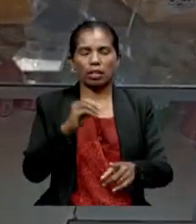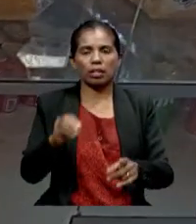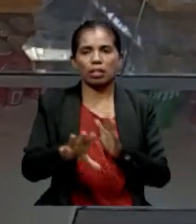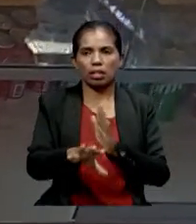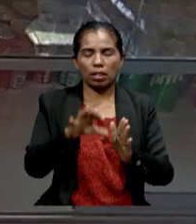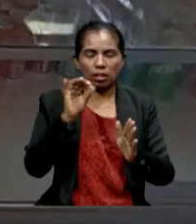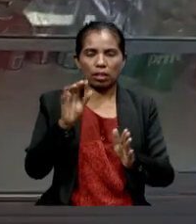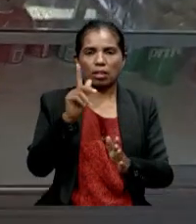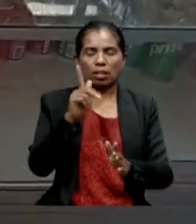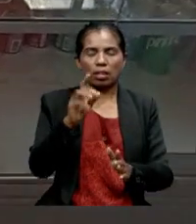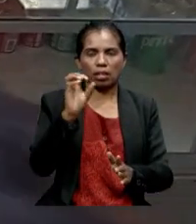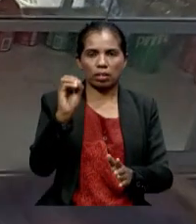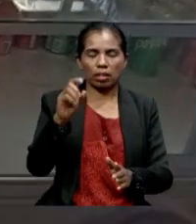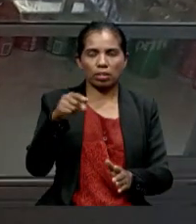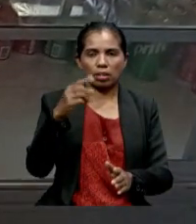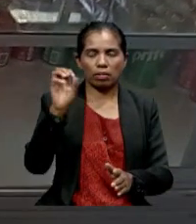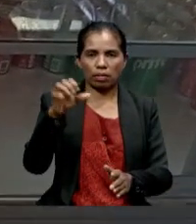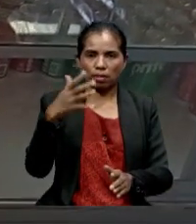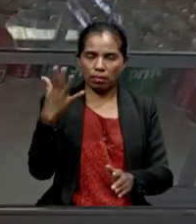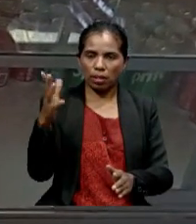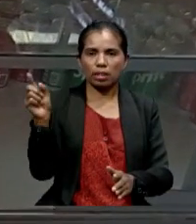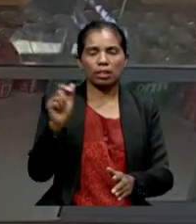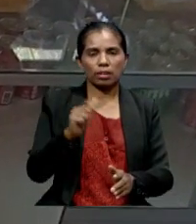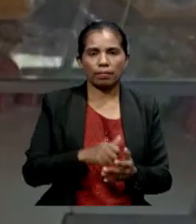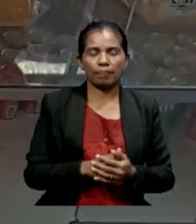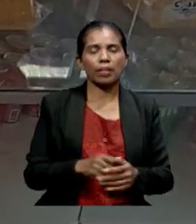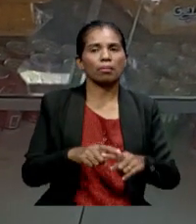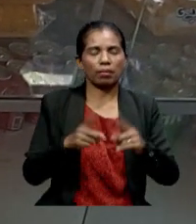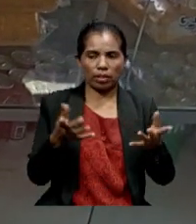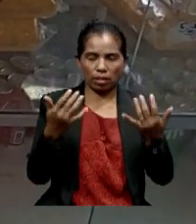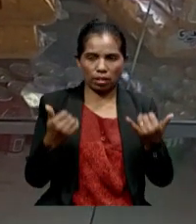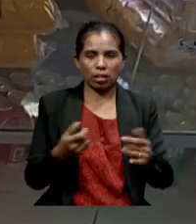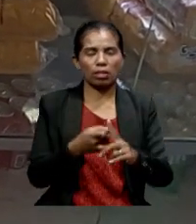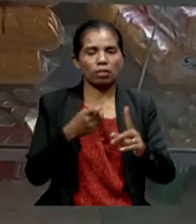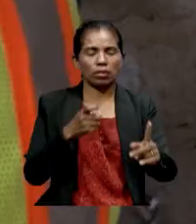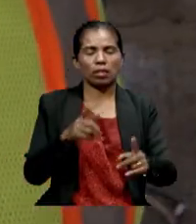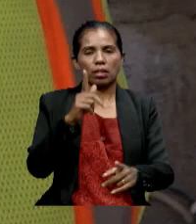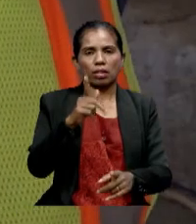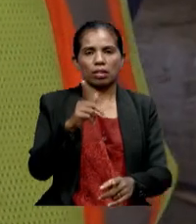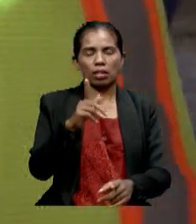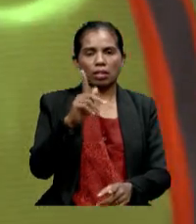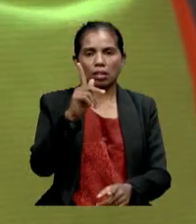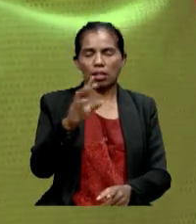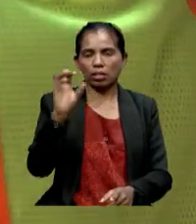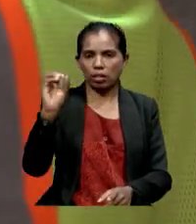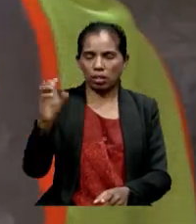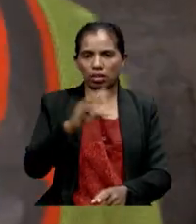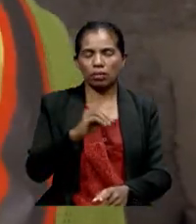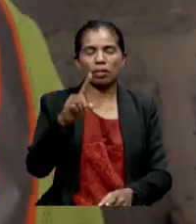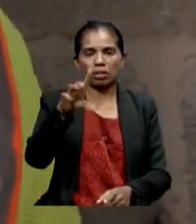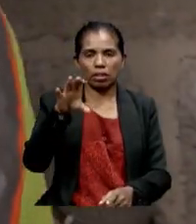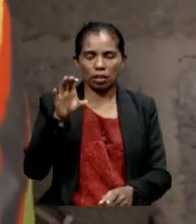retan kilowatt 0,15 centavos. Mas bem de dão né, usi kilowatt zero to kilowatt atusida o